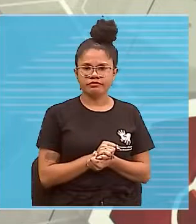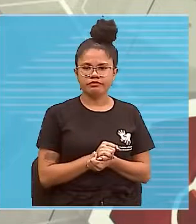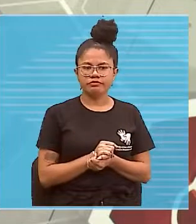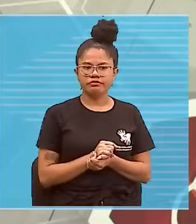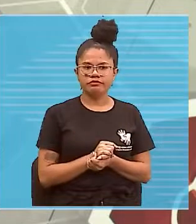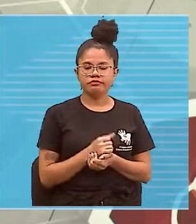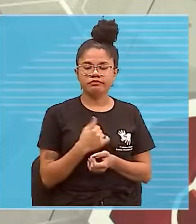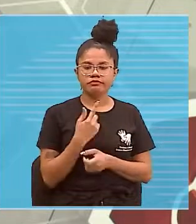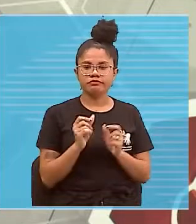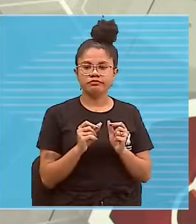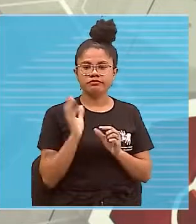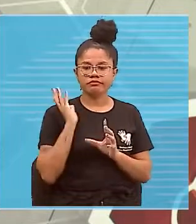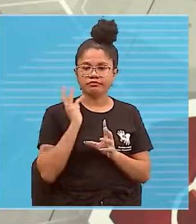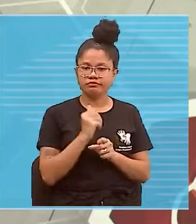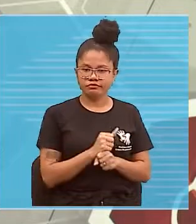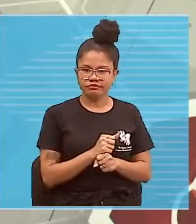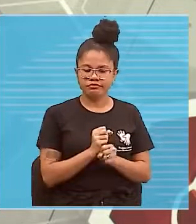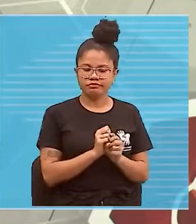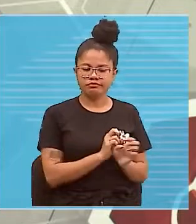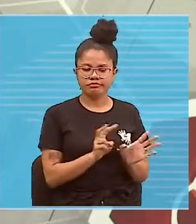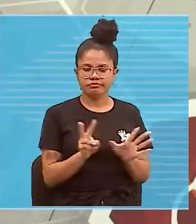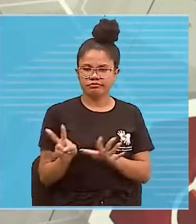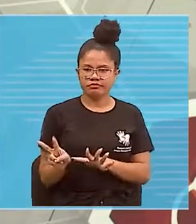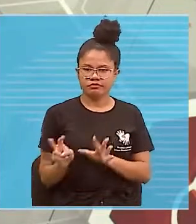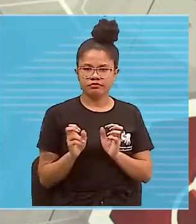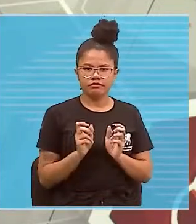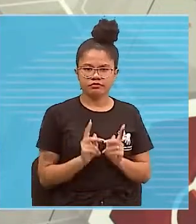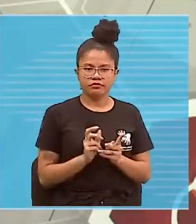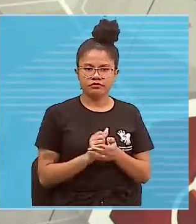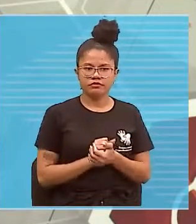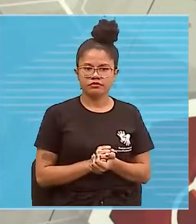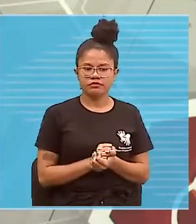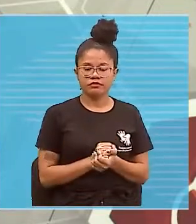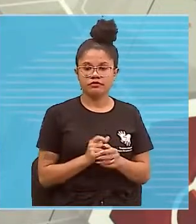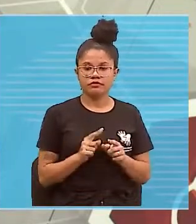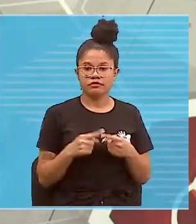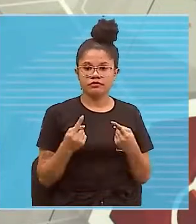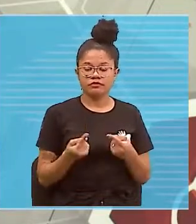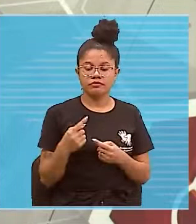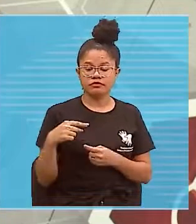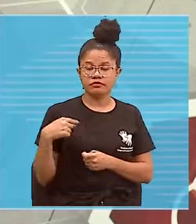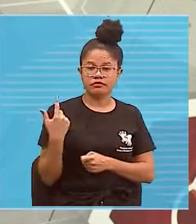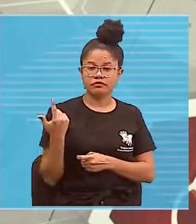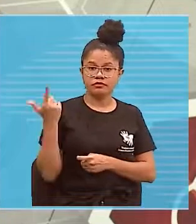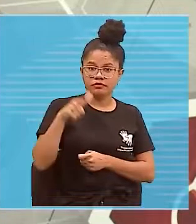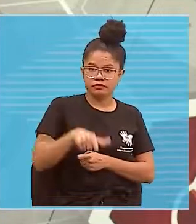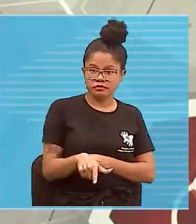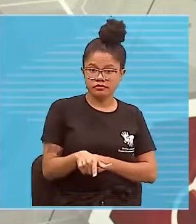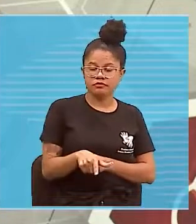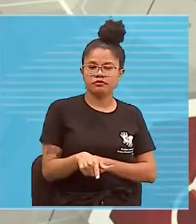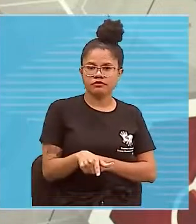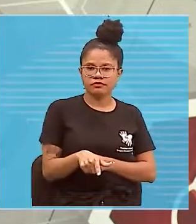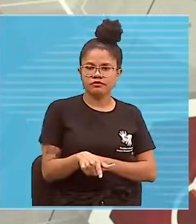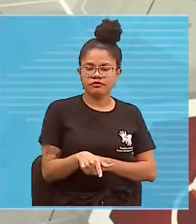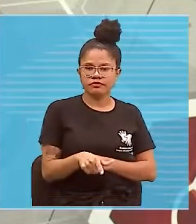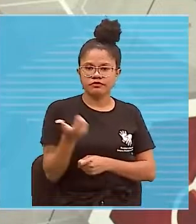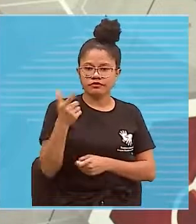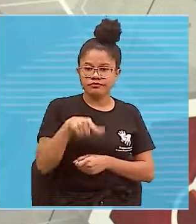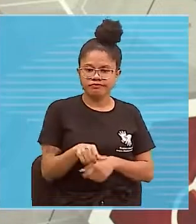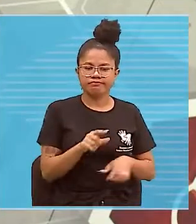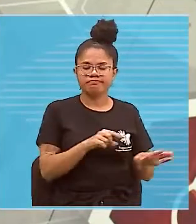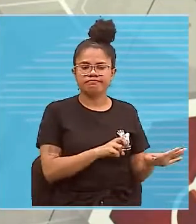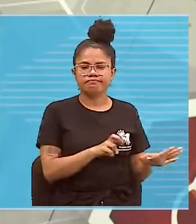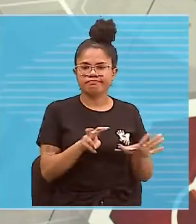a revisão essa semana mas a partir da próxima semana é conteúdo novo é